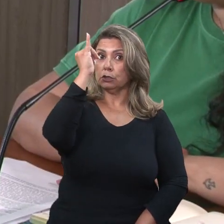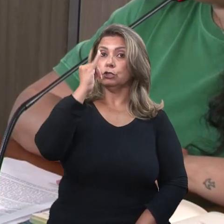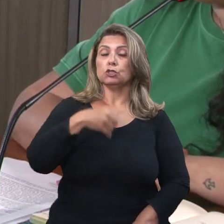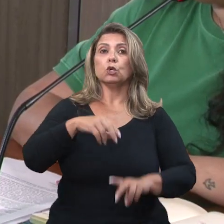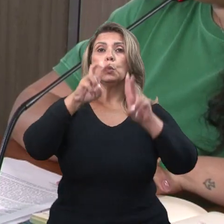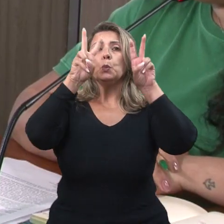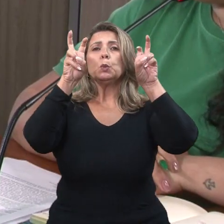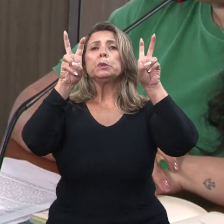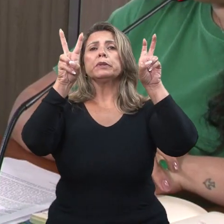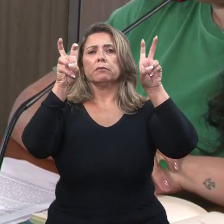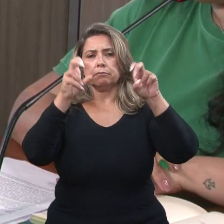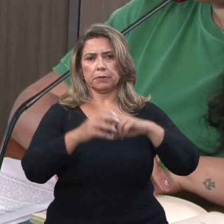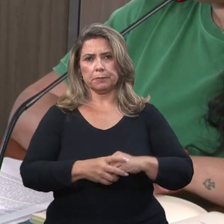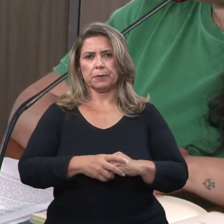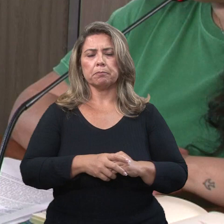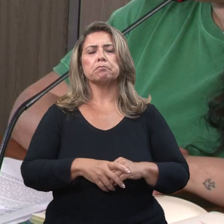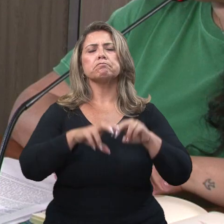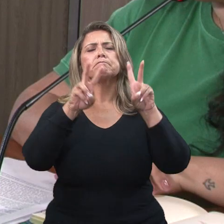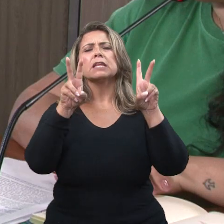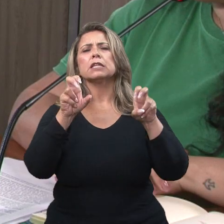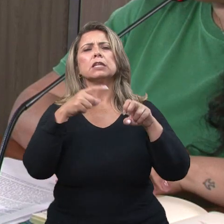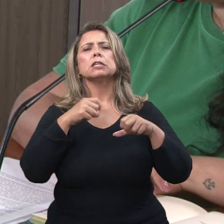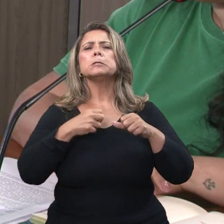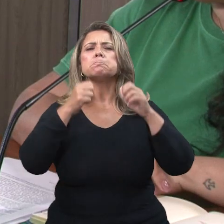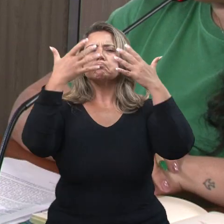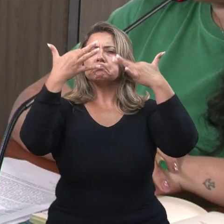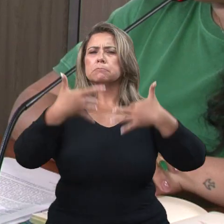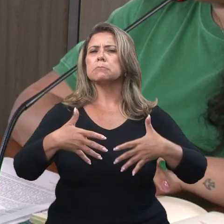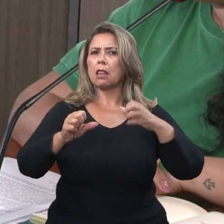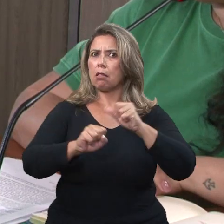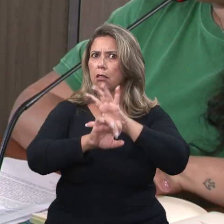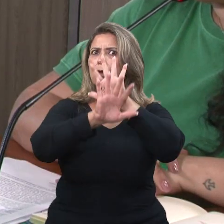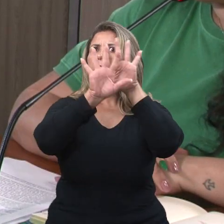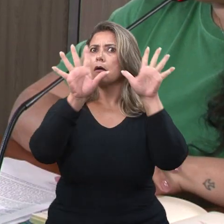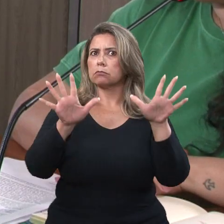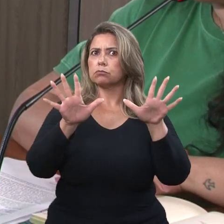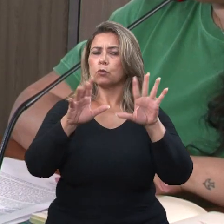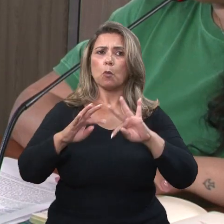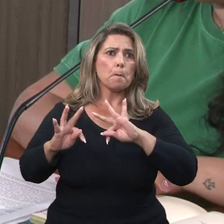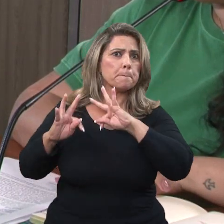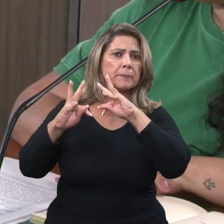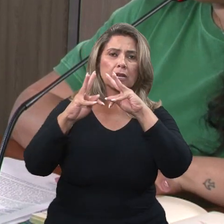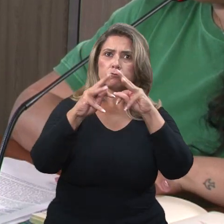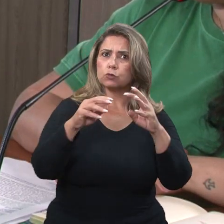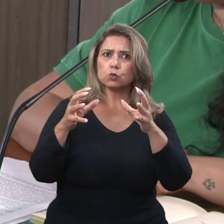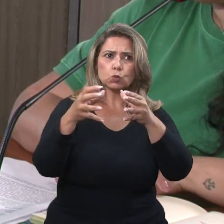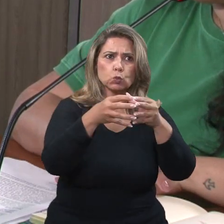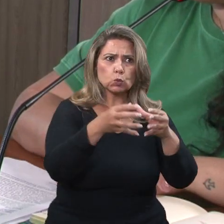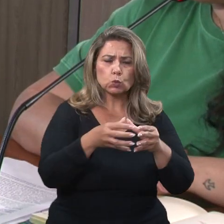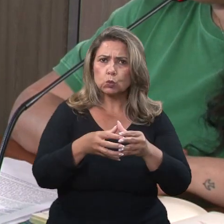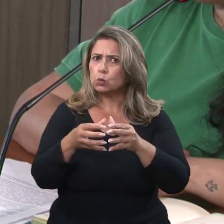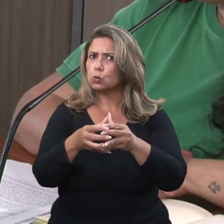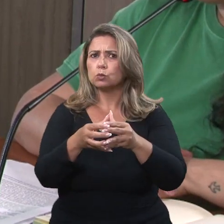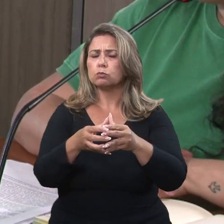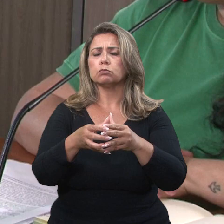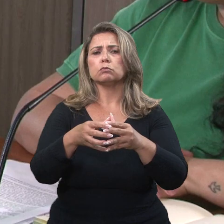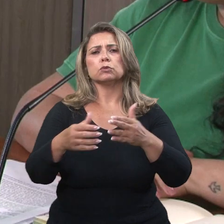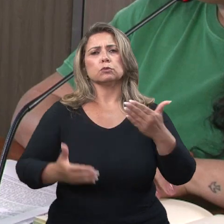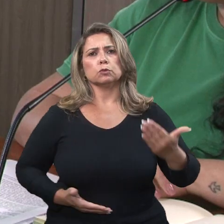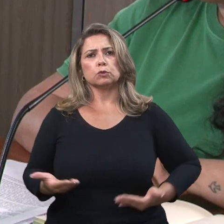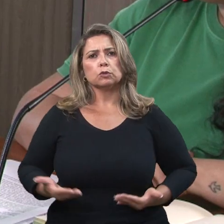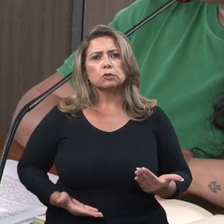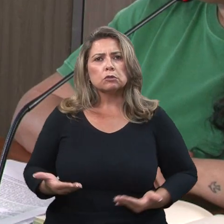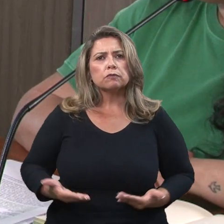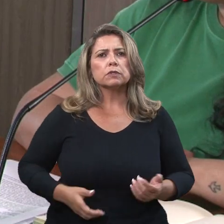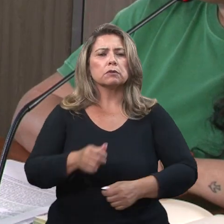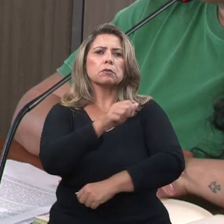isso e abordar de uma forma bastante clara para toda a comunidade, não só para os servidores, também para os alunos, mas para